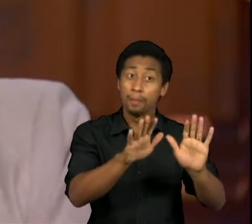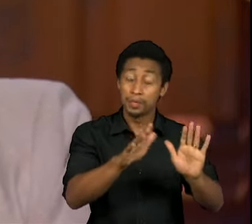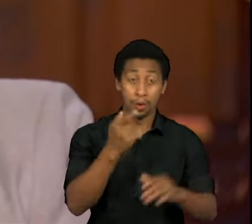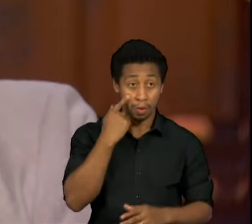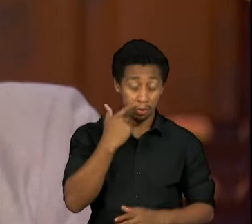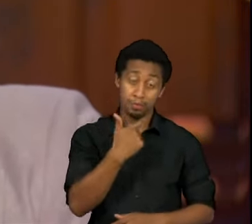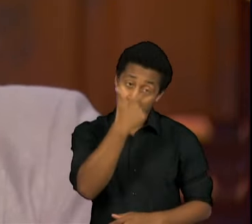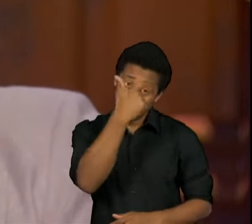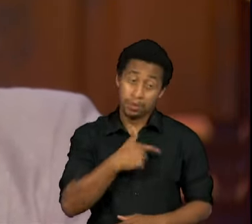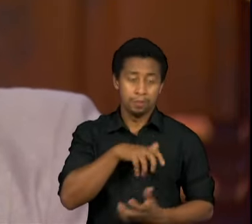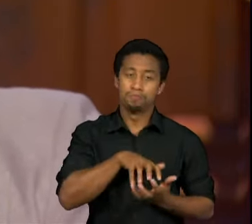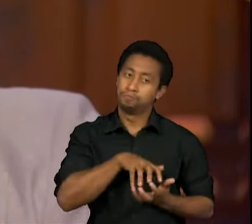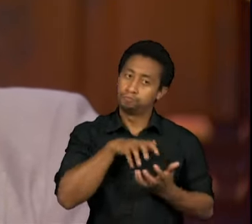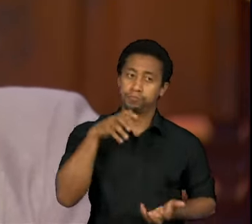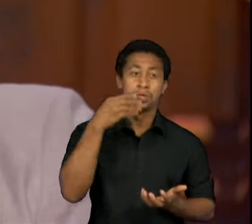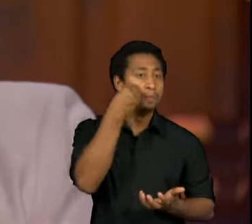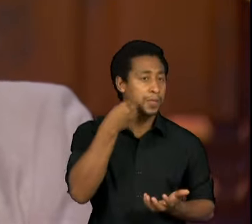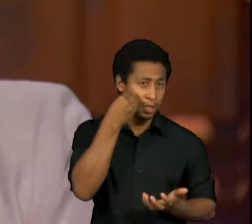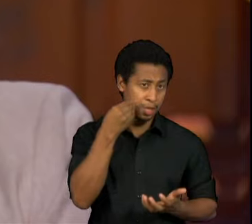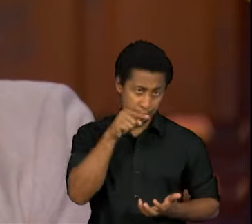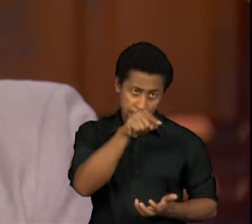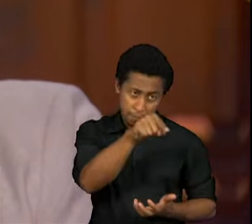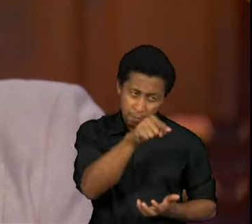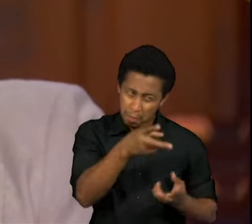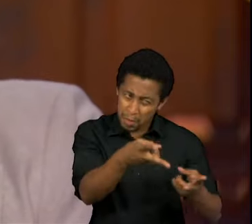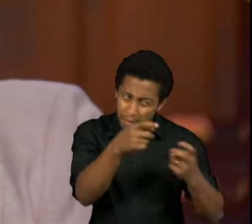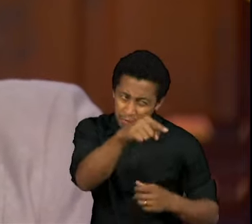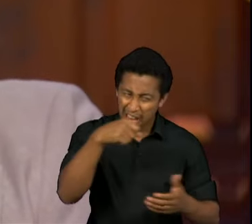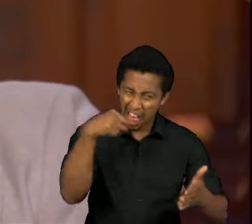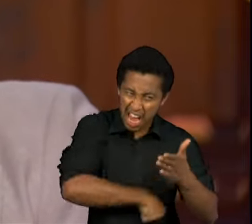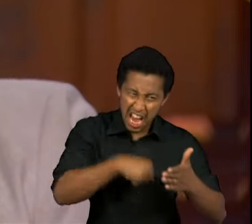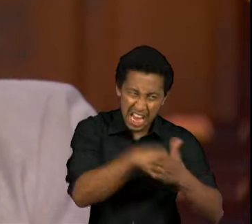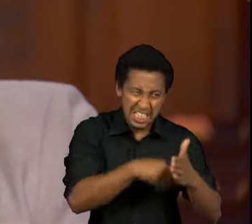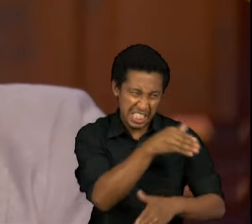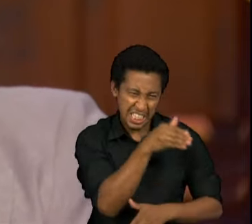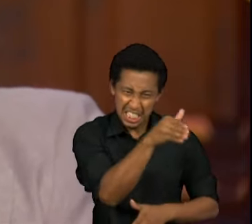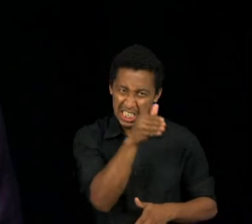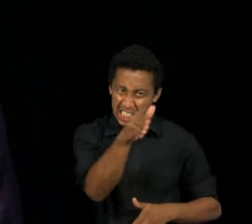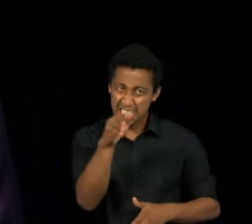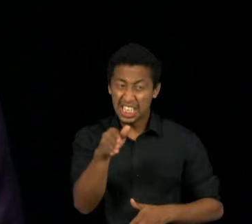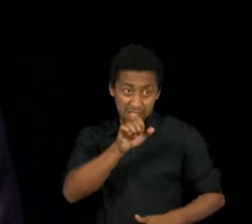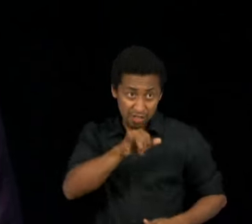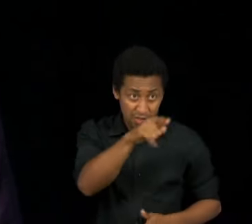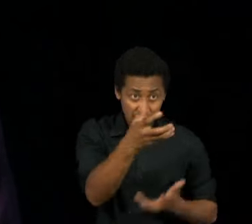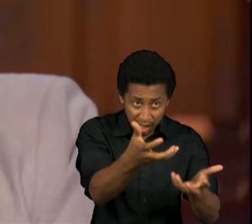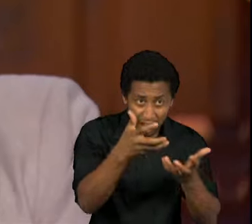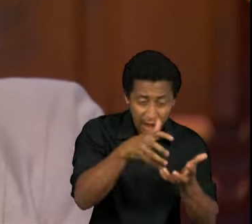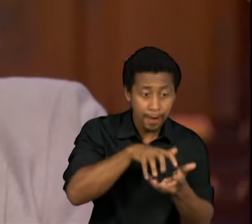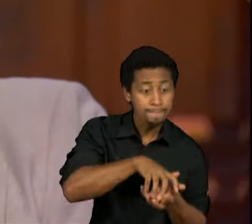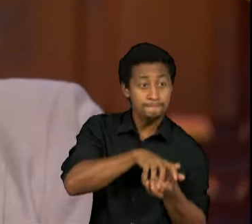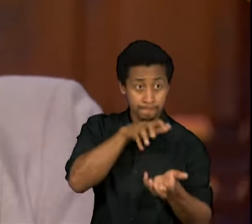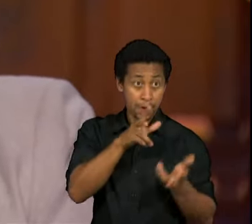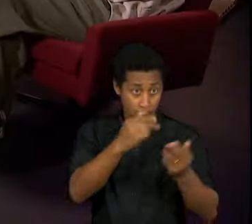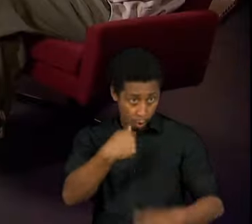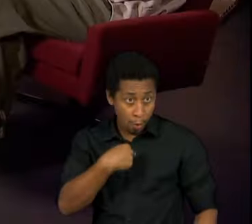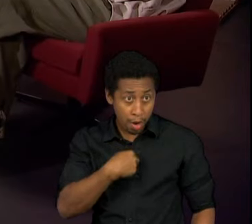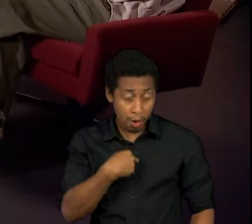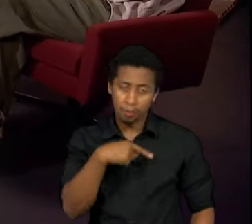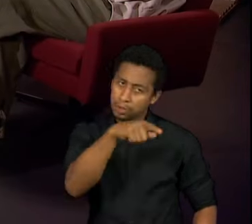tantos anos aí se você quiser chegar na minha imagem Você vai precisar aprender a equilibrar as coisas isso ficou na minha cabeça que